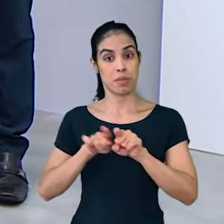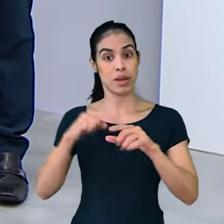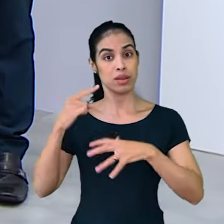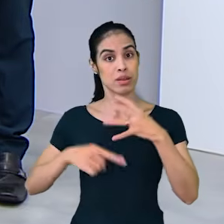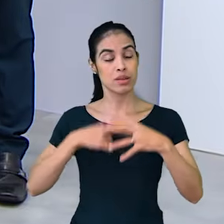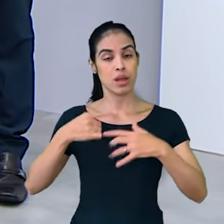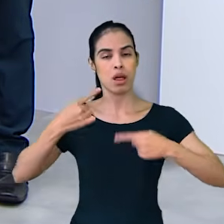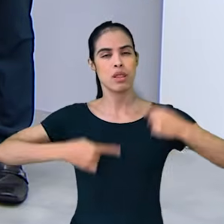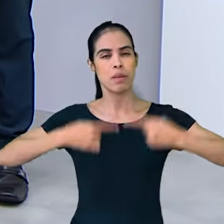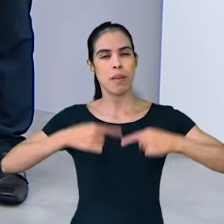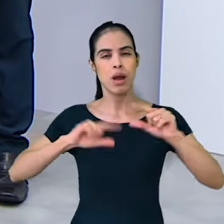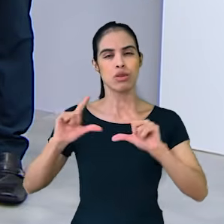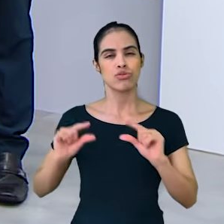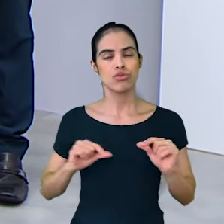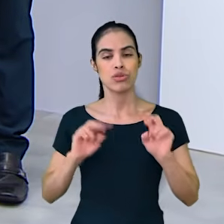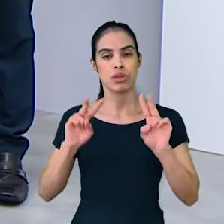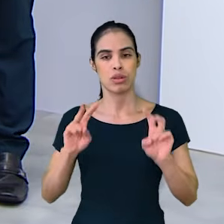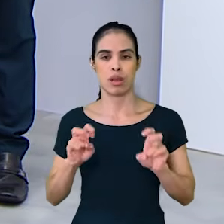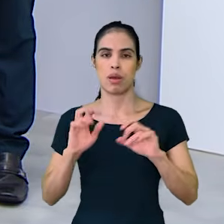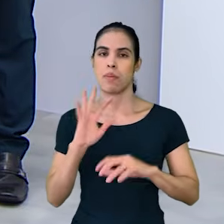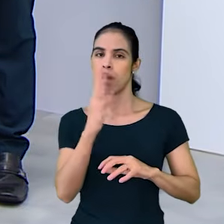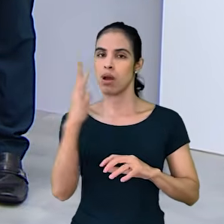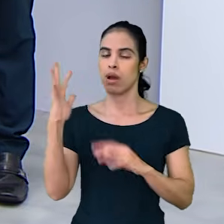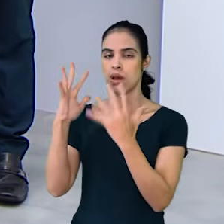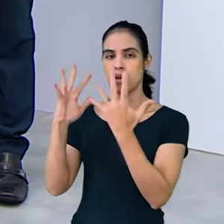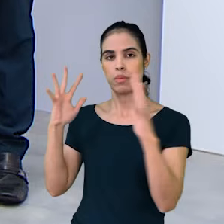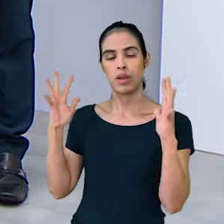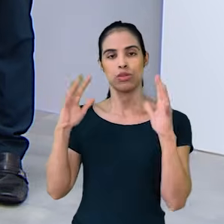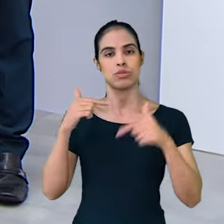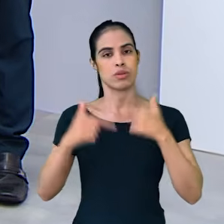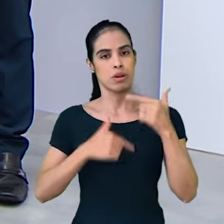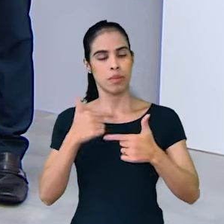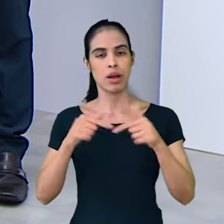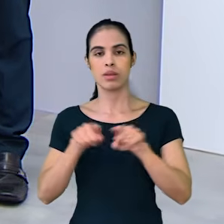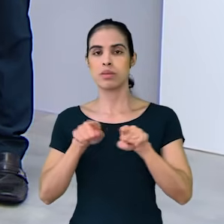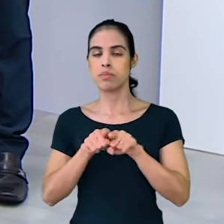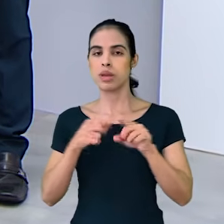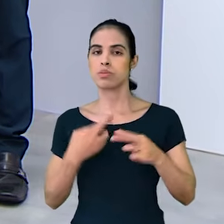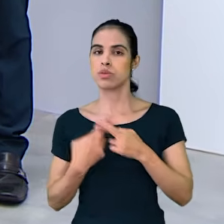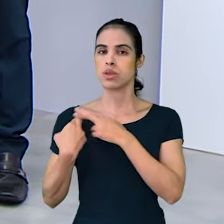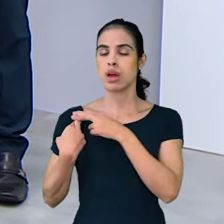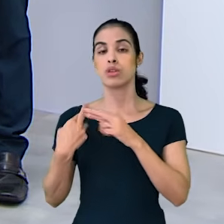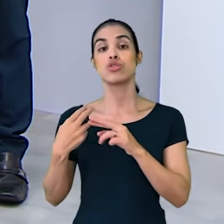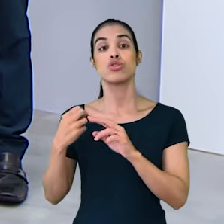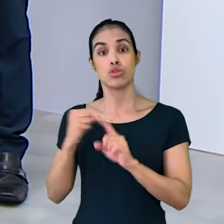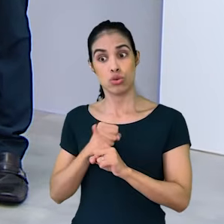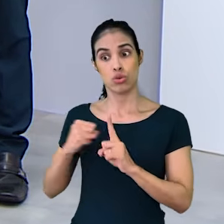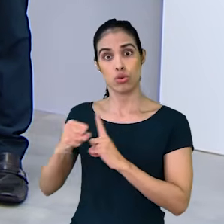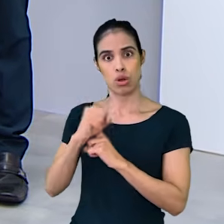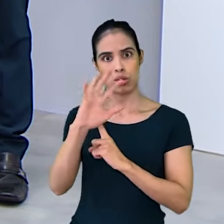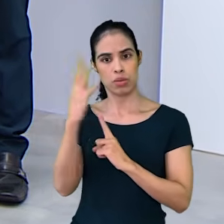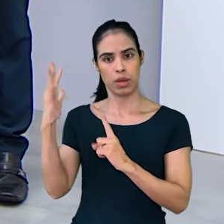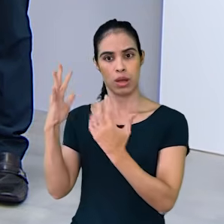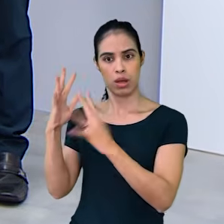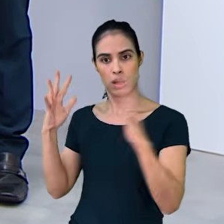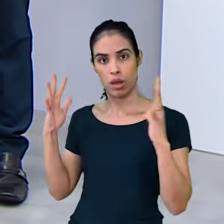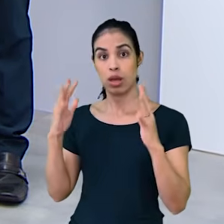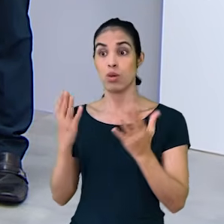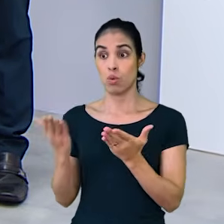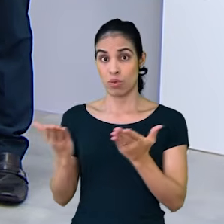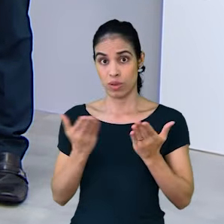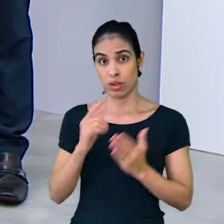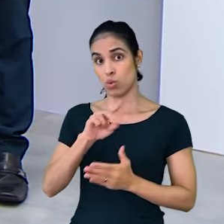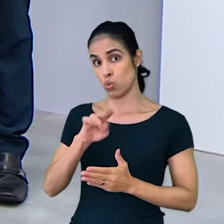para debates sobre meio ambiente do trabalho e responsabilidade socioambiental. Eu conversei com o ex-procurador-geral do Trabalho,